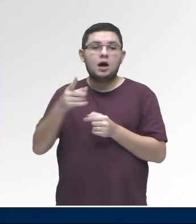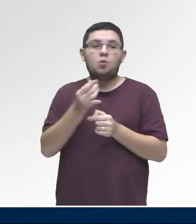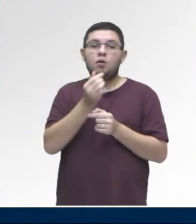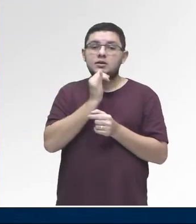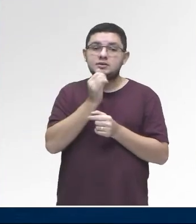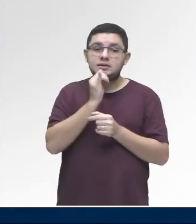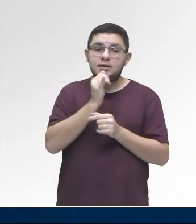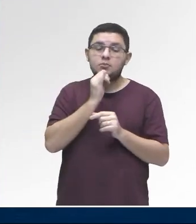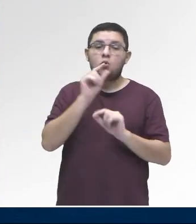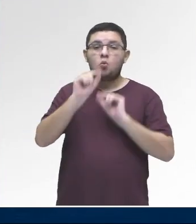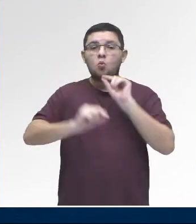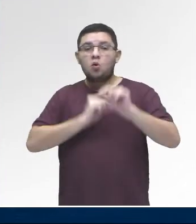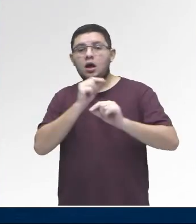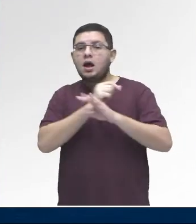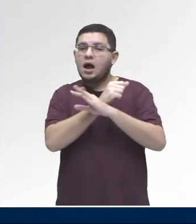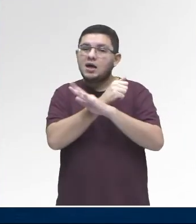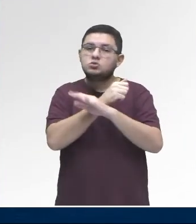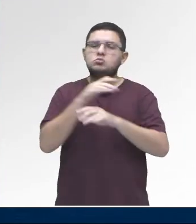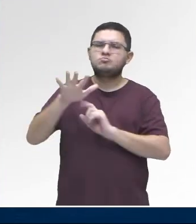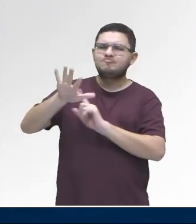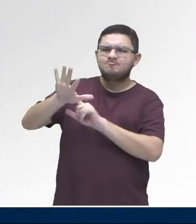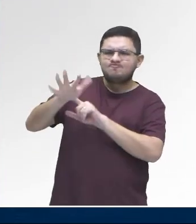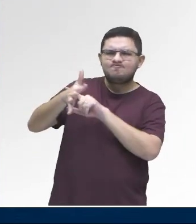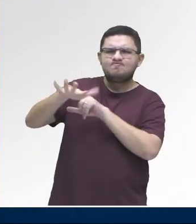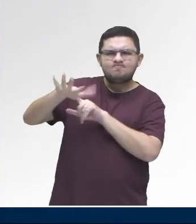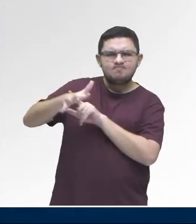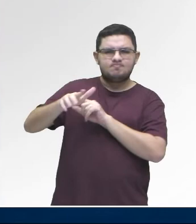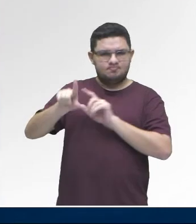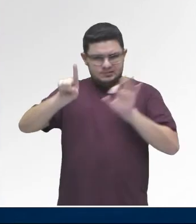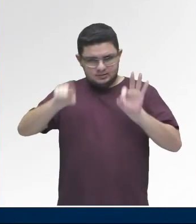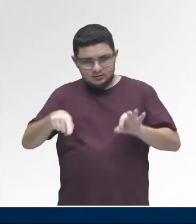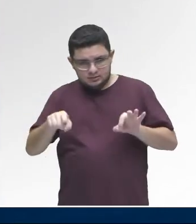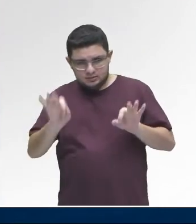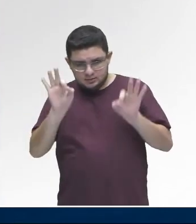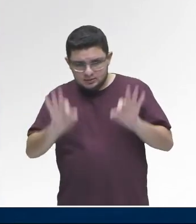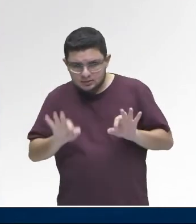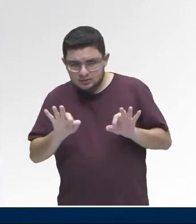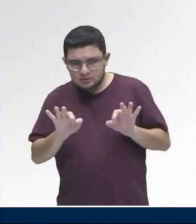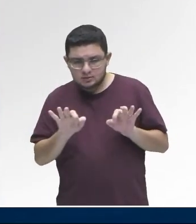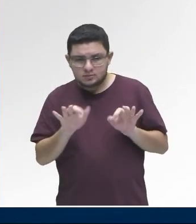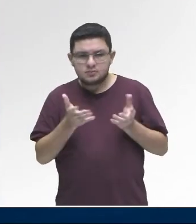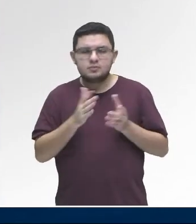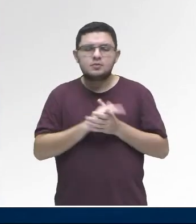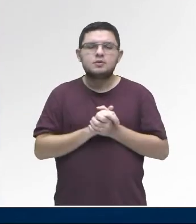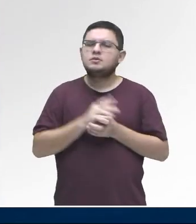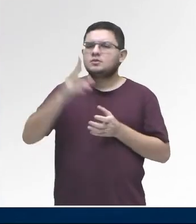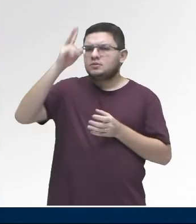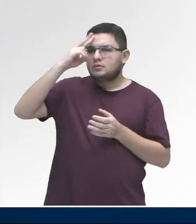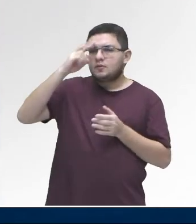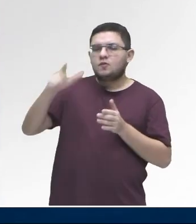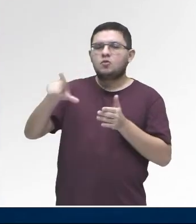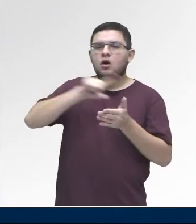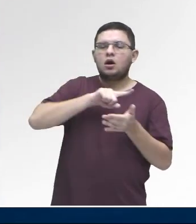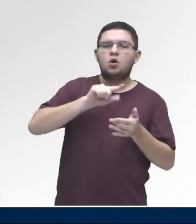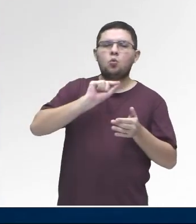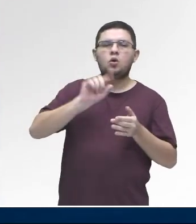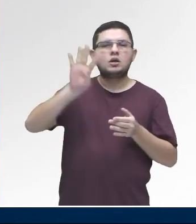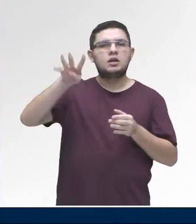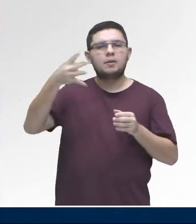ácido moderado? E aí? Se a gente for lá analisar a tabela, a gente